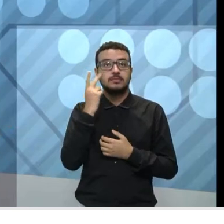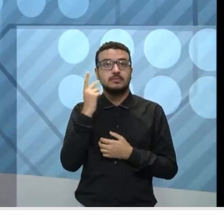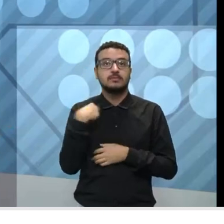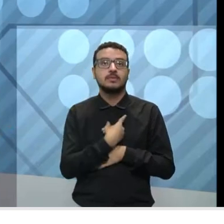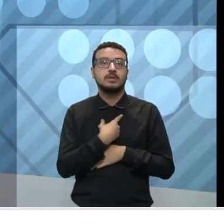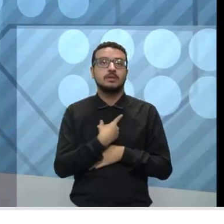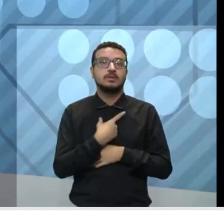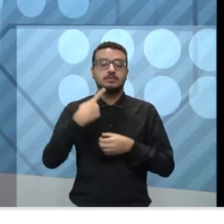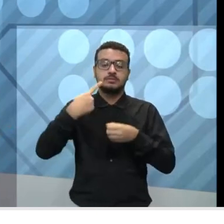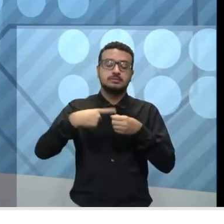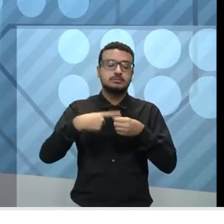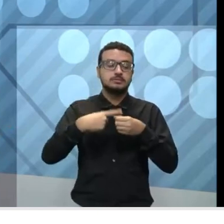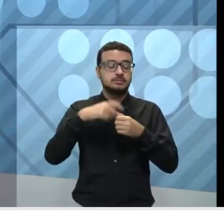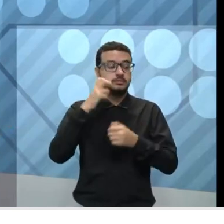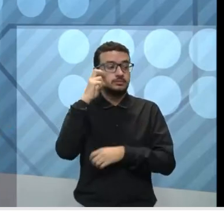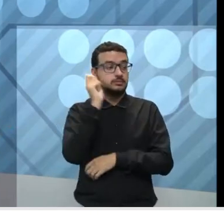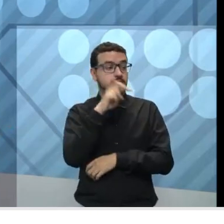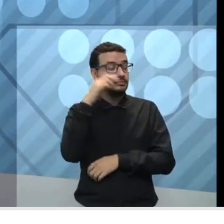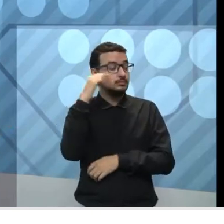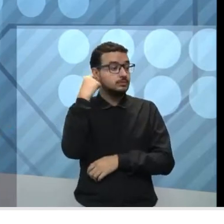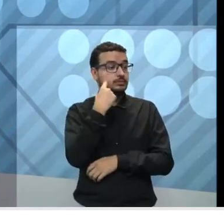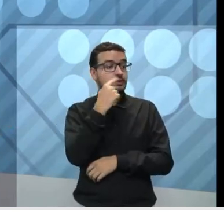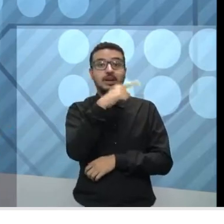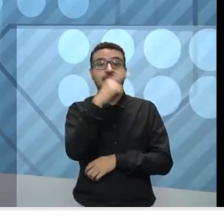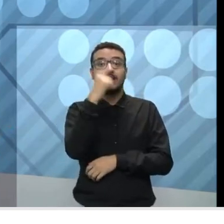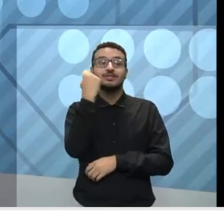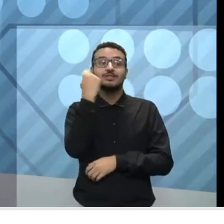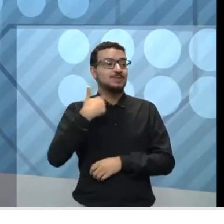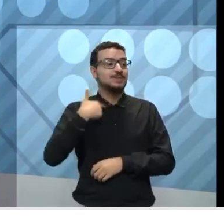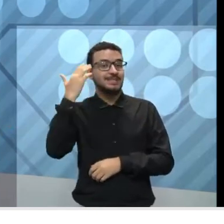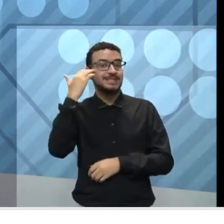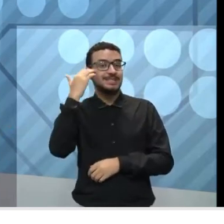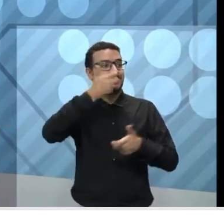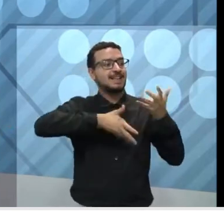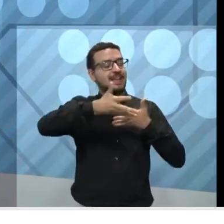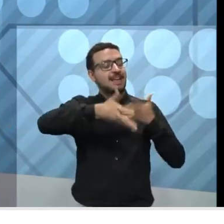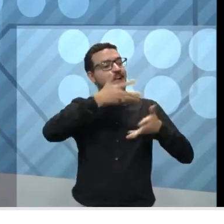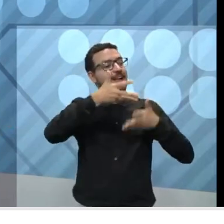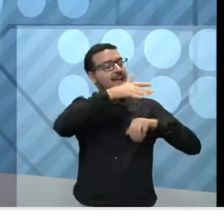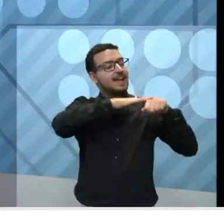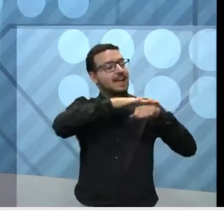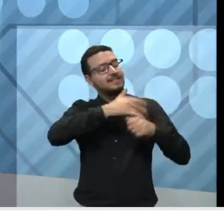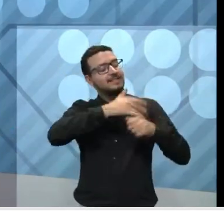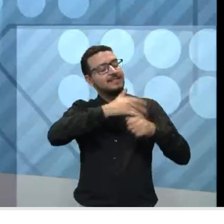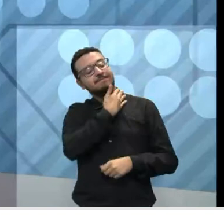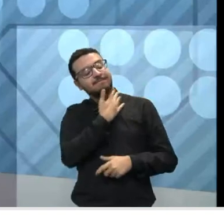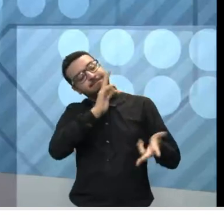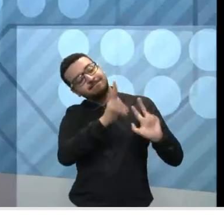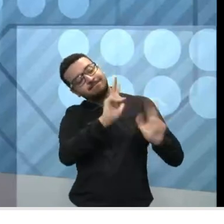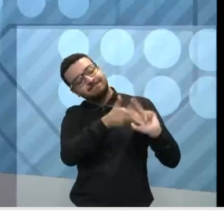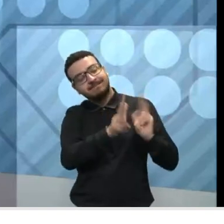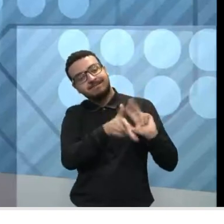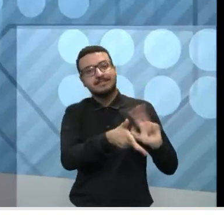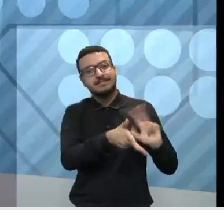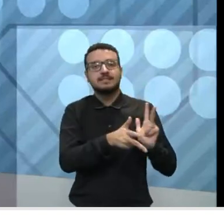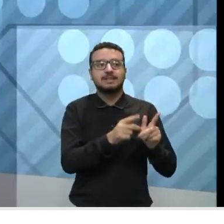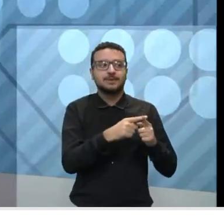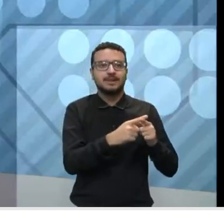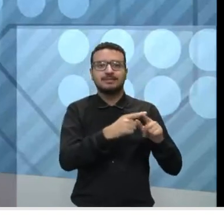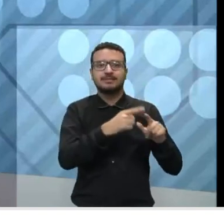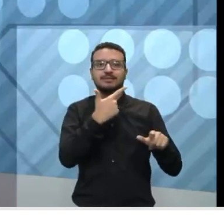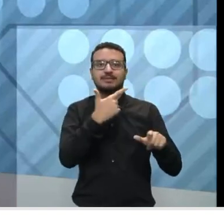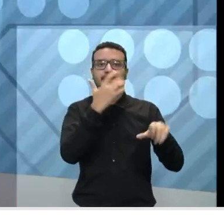começa a conversar, bater papo. Por quê? Não ocorre barreira da comunicação, né? Enquanto que às vezes o surdo está no meio de um monte de